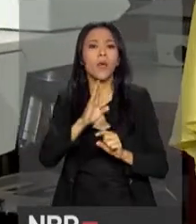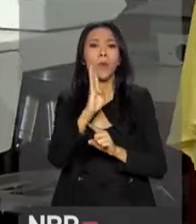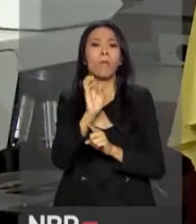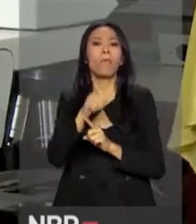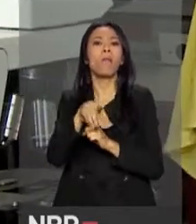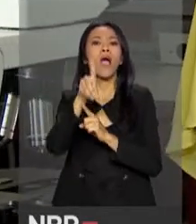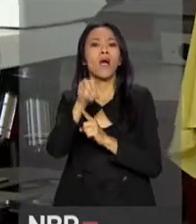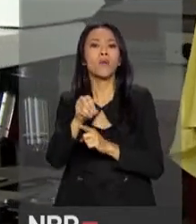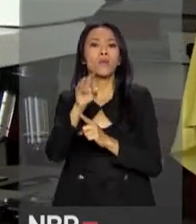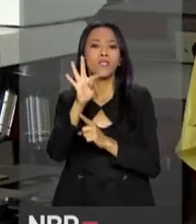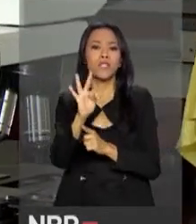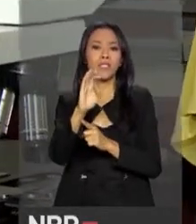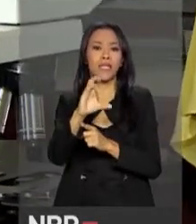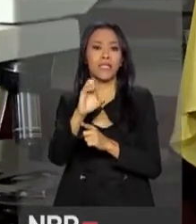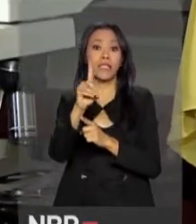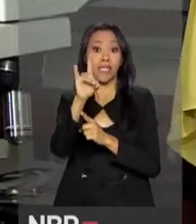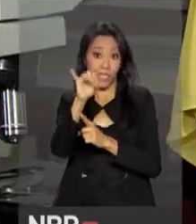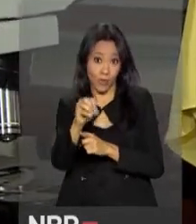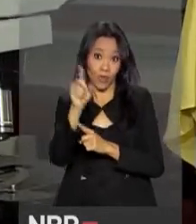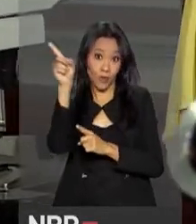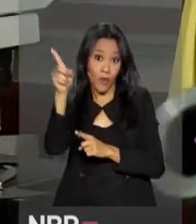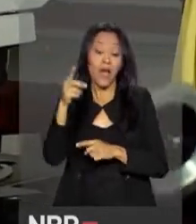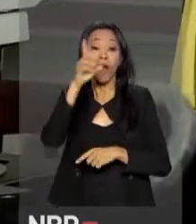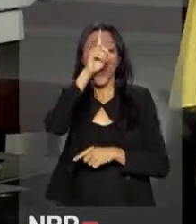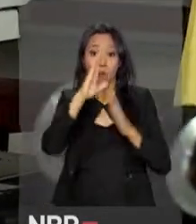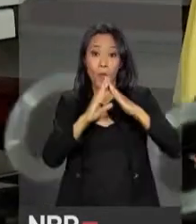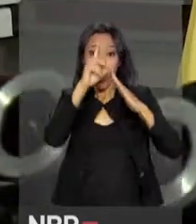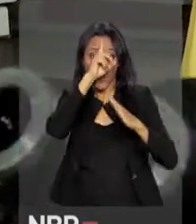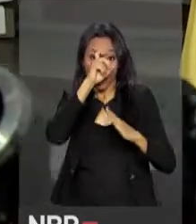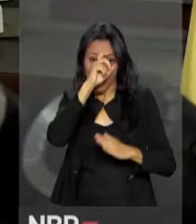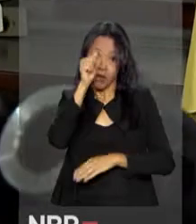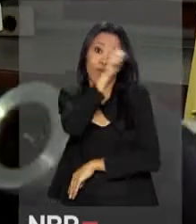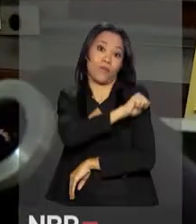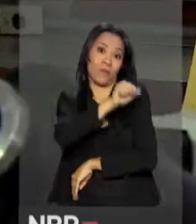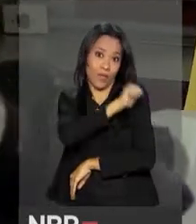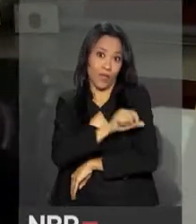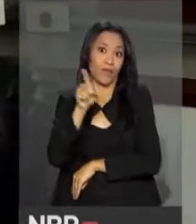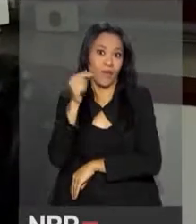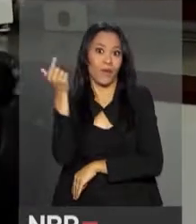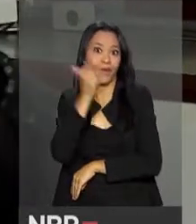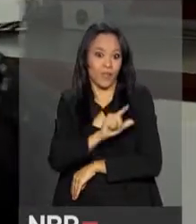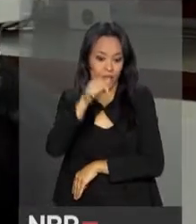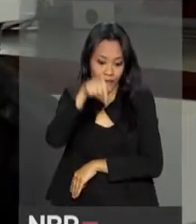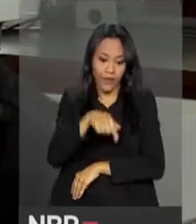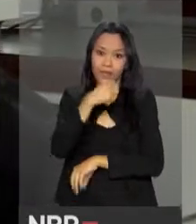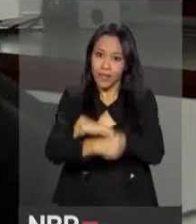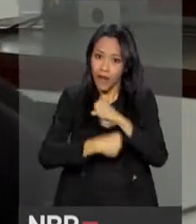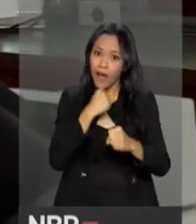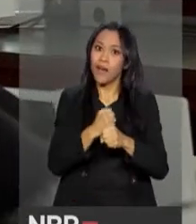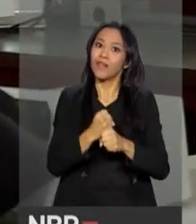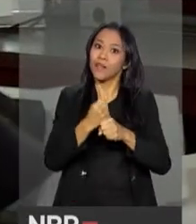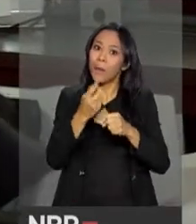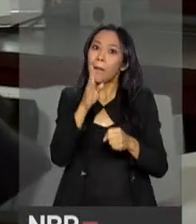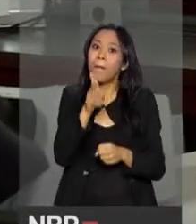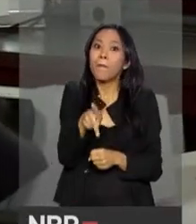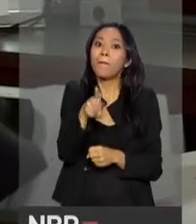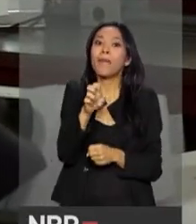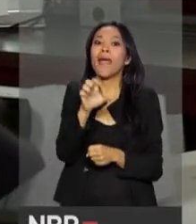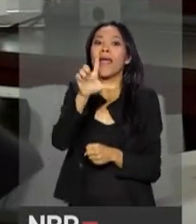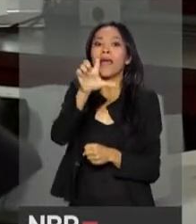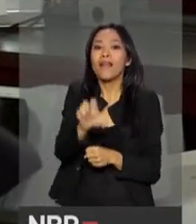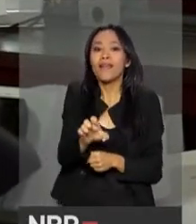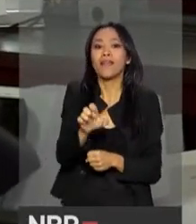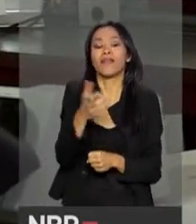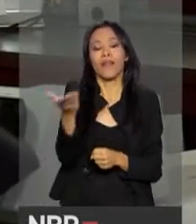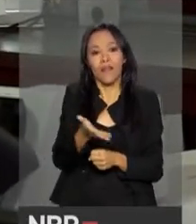tecidos do instituto nacional de traumatologia e ortopedia do rio de janeiro que ganhou este ano um banco de pele que atende